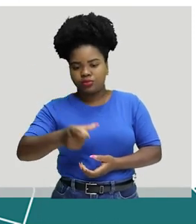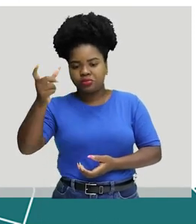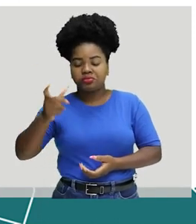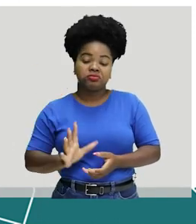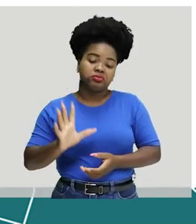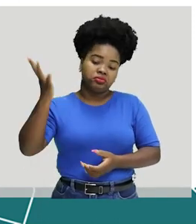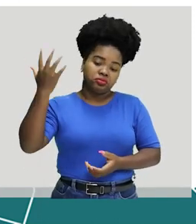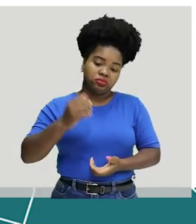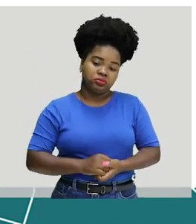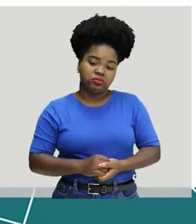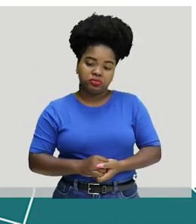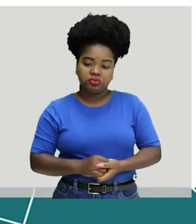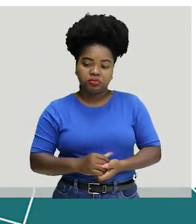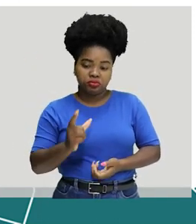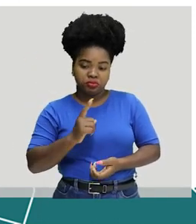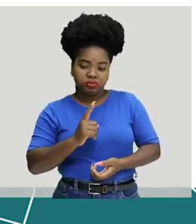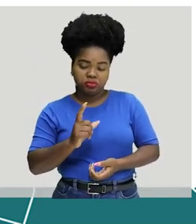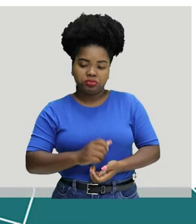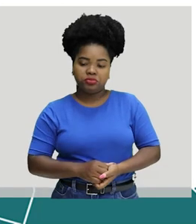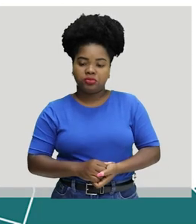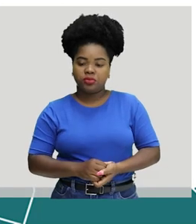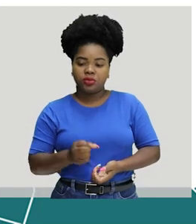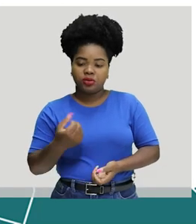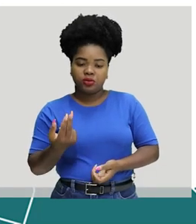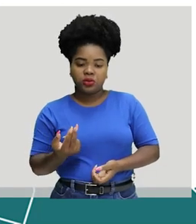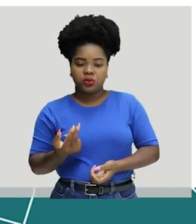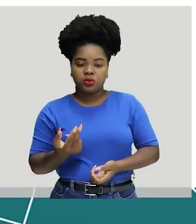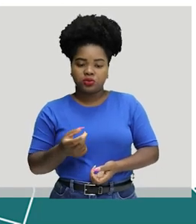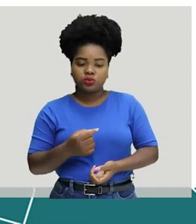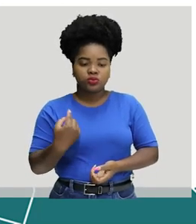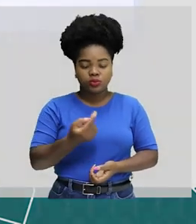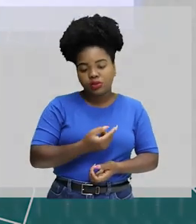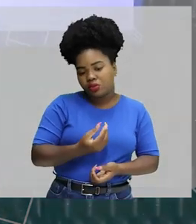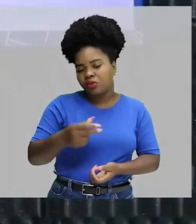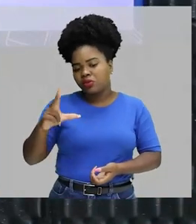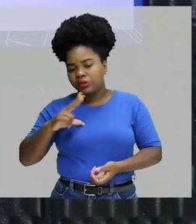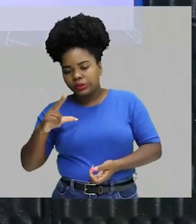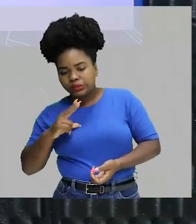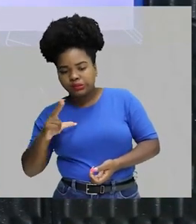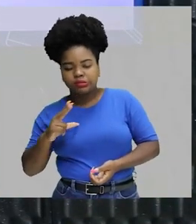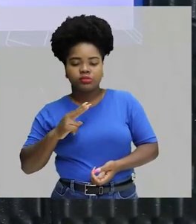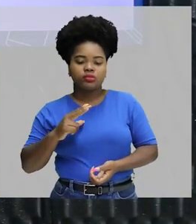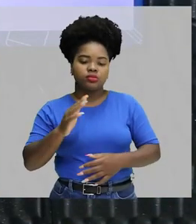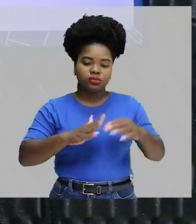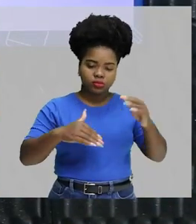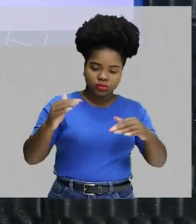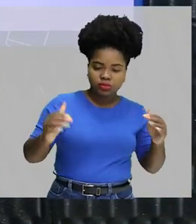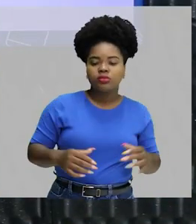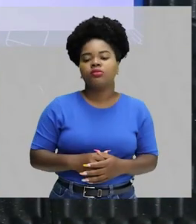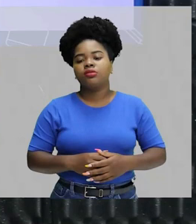acontecimentos que nos cercam seja sobre a nossa vida pessoal vida profissional vida